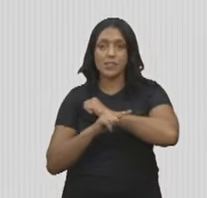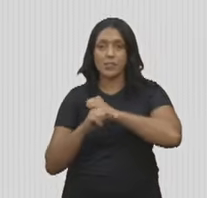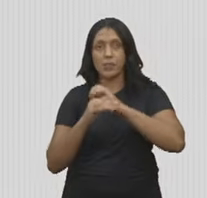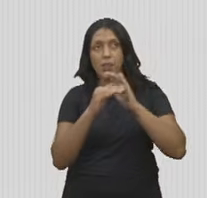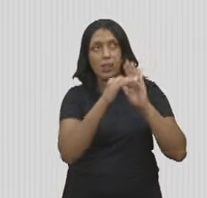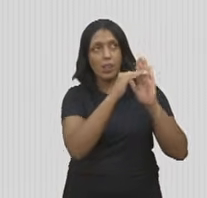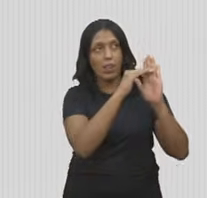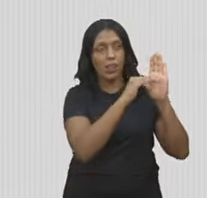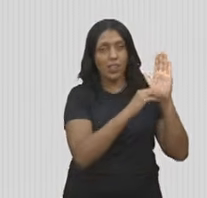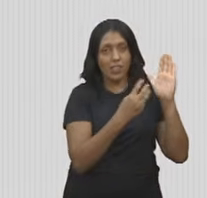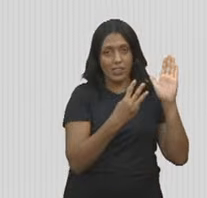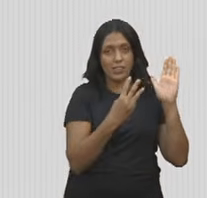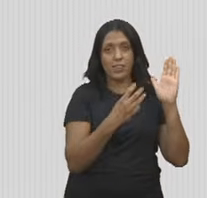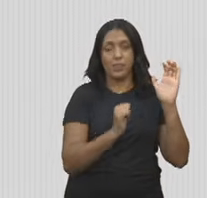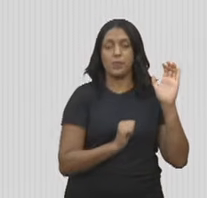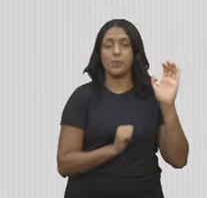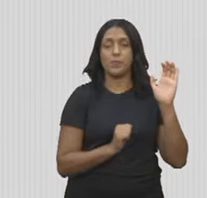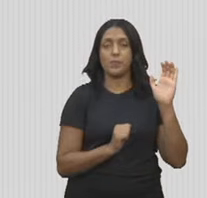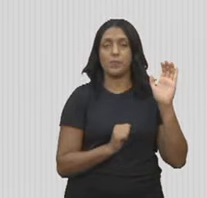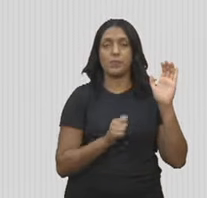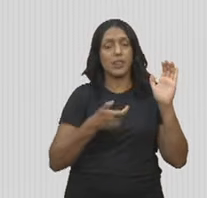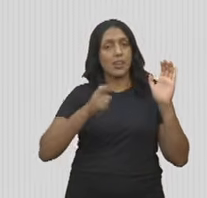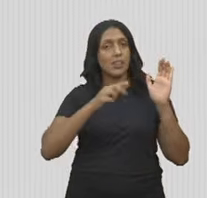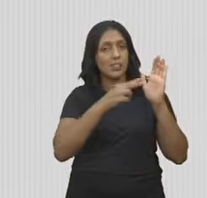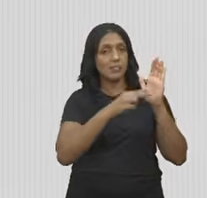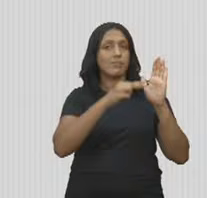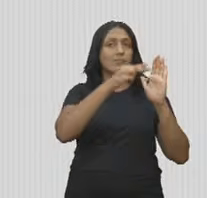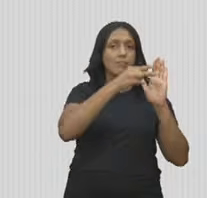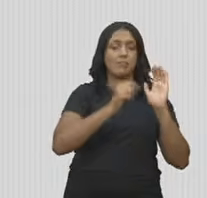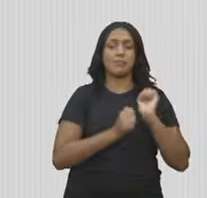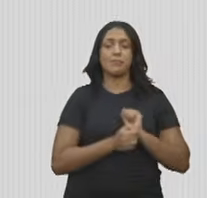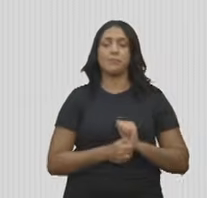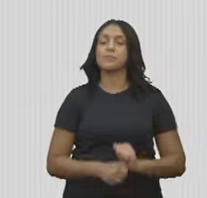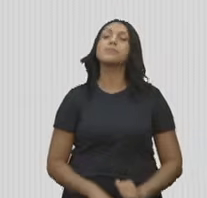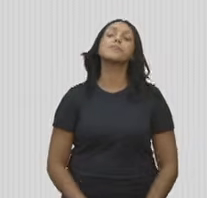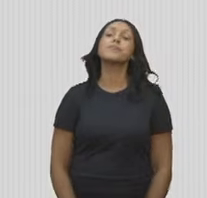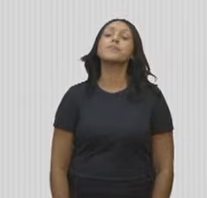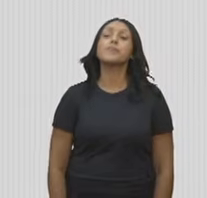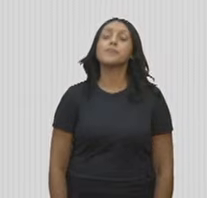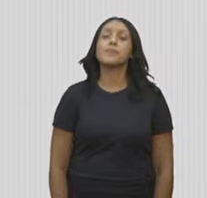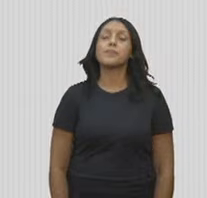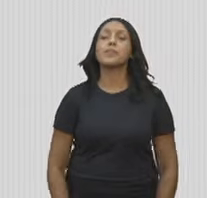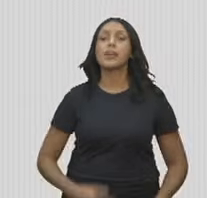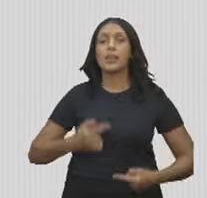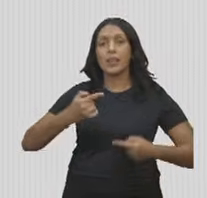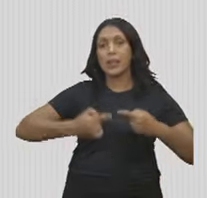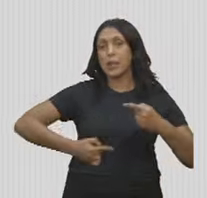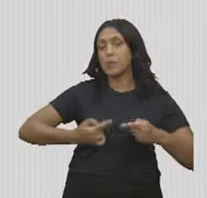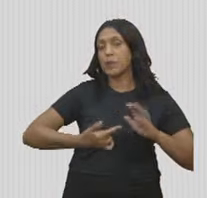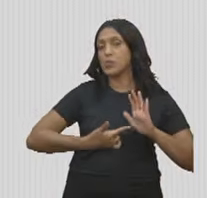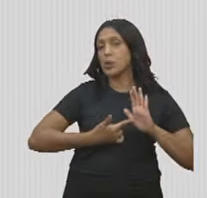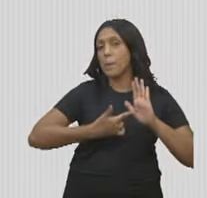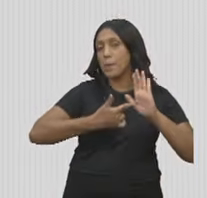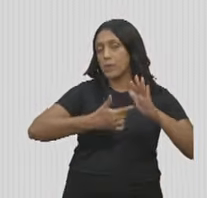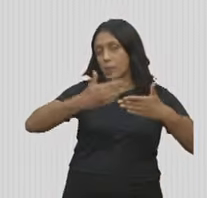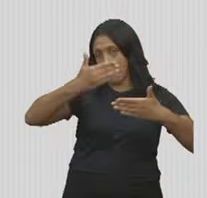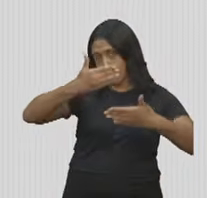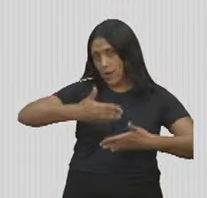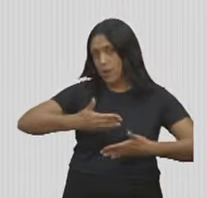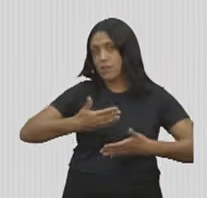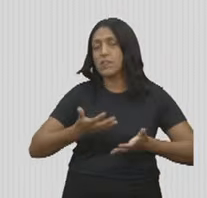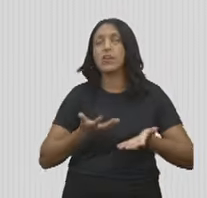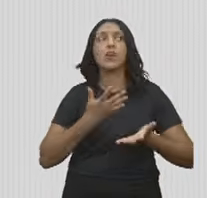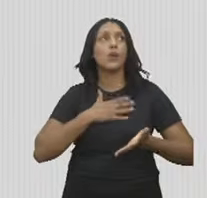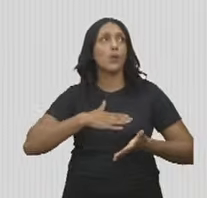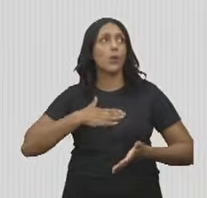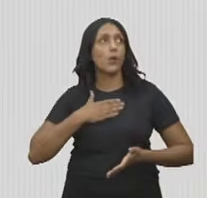para o terceiro lugar. A gente sempre mostra isso porque a gente defende a política baseada em evidências, e não só baseada, mas produzindo evidências também. Então a gente gosta de